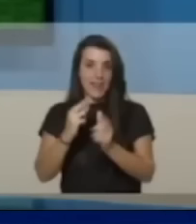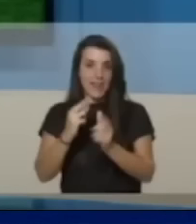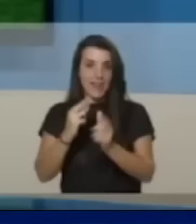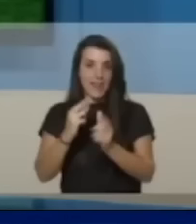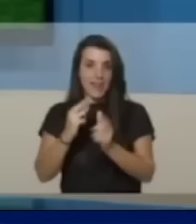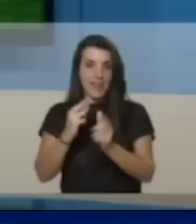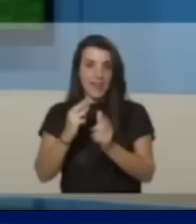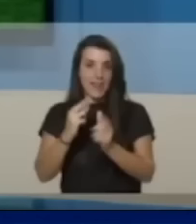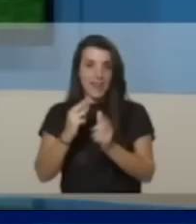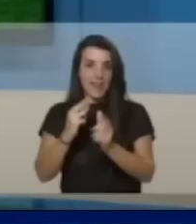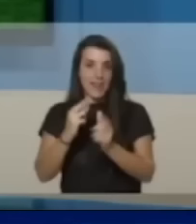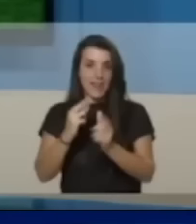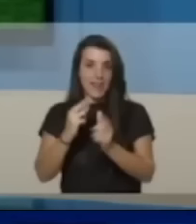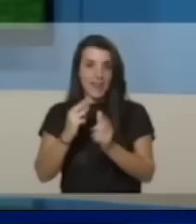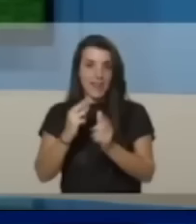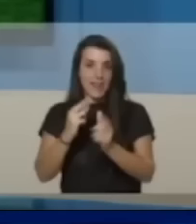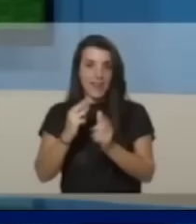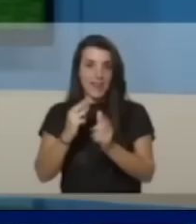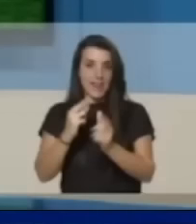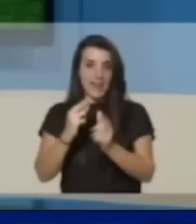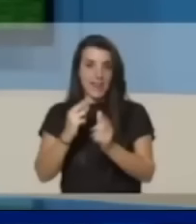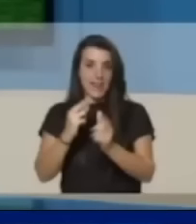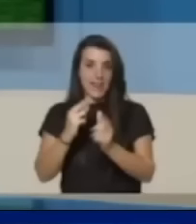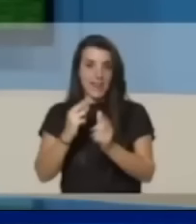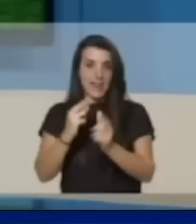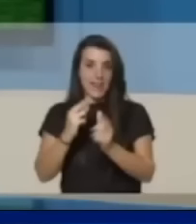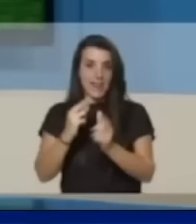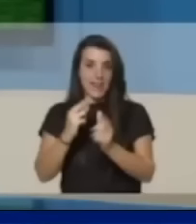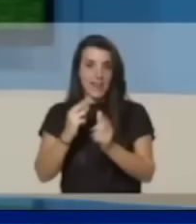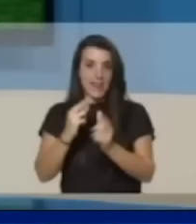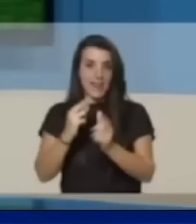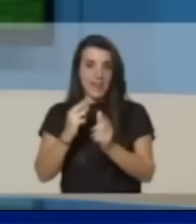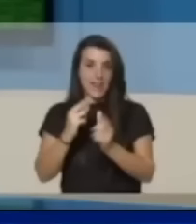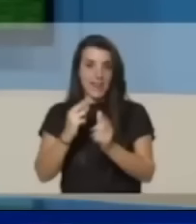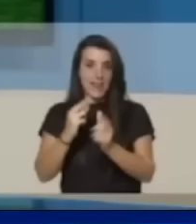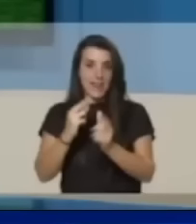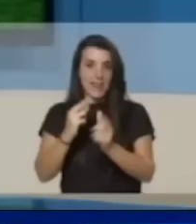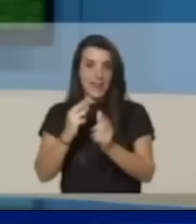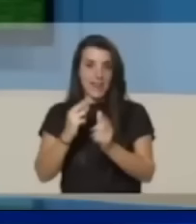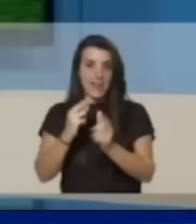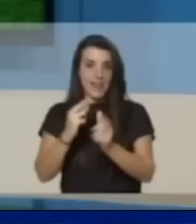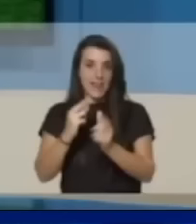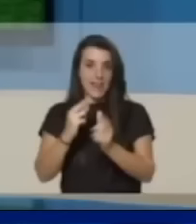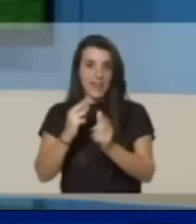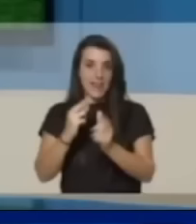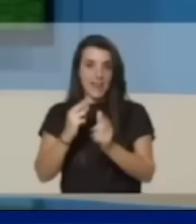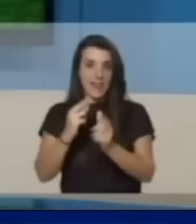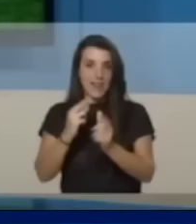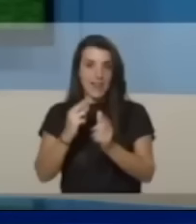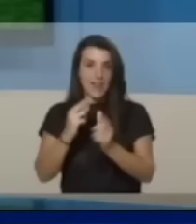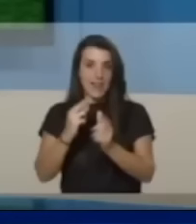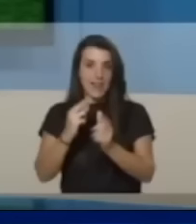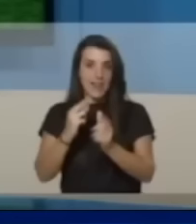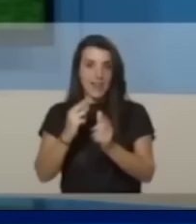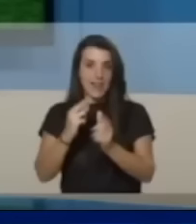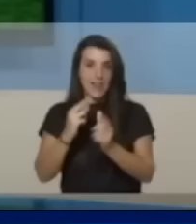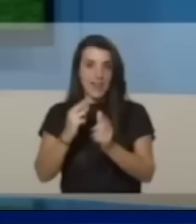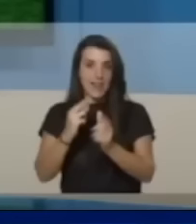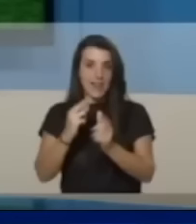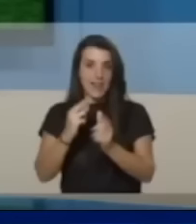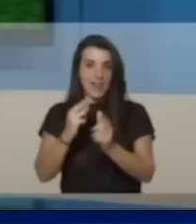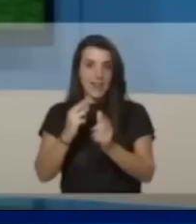chamo Julien. No vídeo de hoje veremos a mídia uruguaia falando um pouco sobre a compra dos aviões brasileiros Super Tucano. Eles falam tanto do avião como do Brasil. Esses aviões